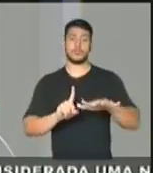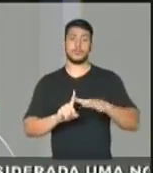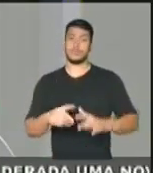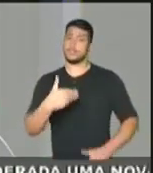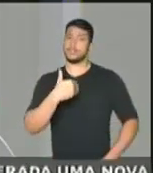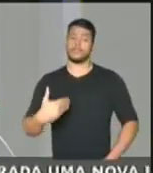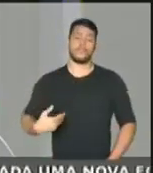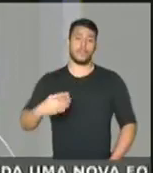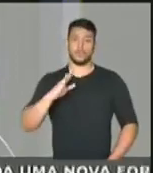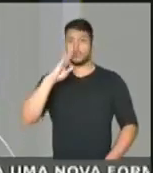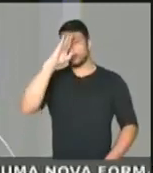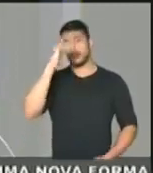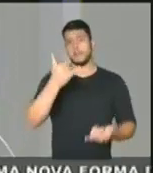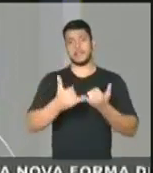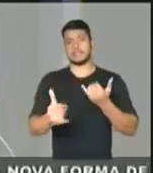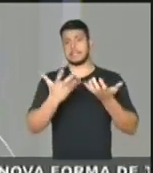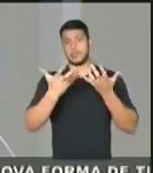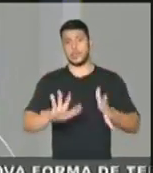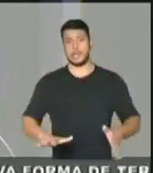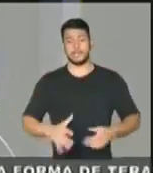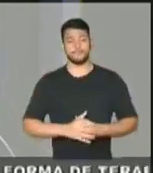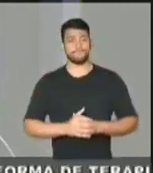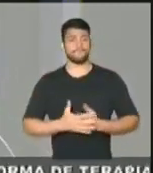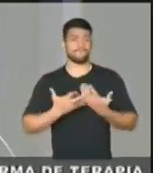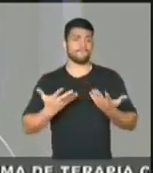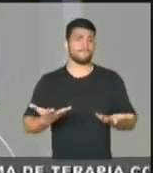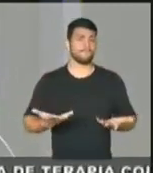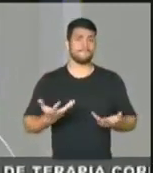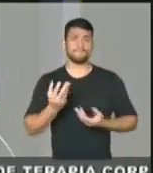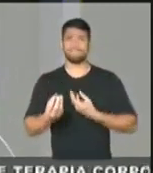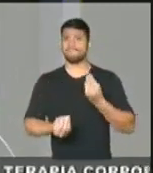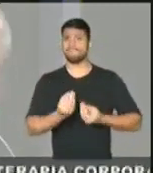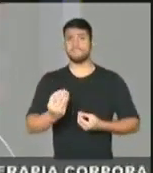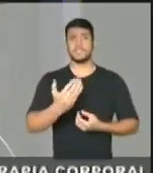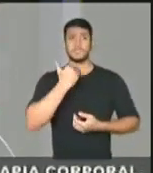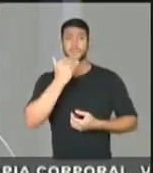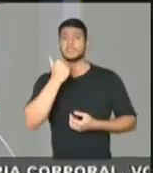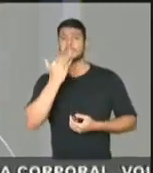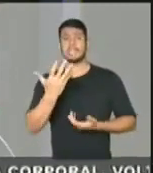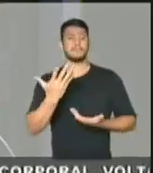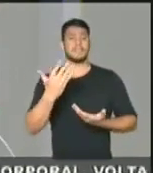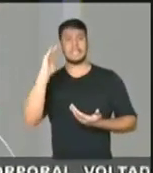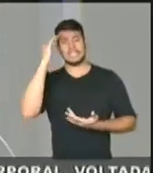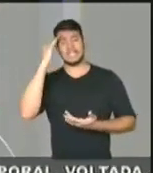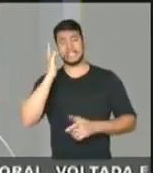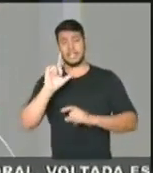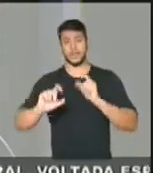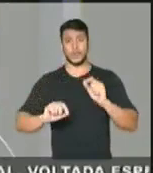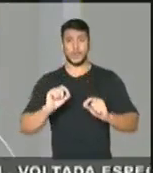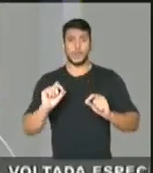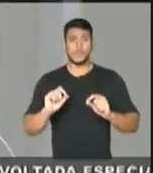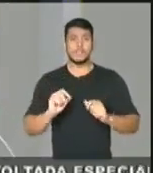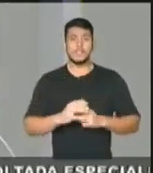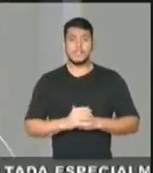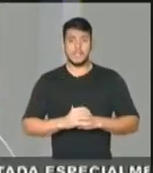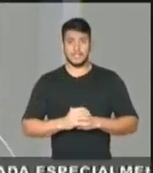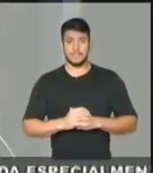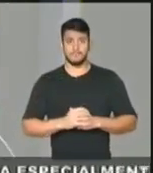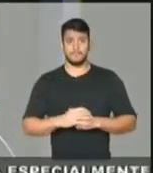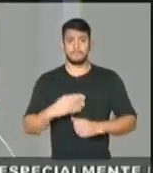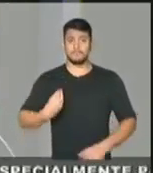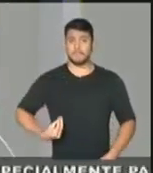Bolsonaro odeia. Não é possível, não é admissível subordinar a vida